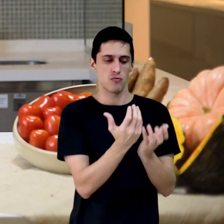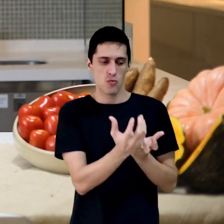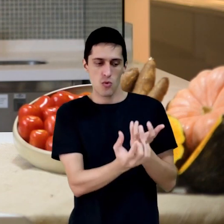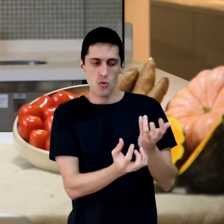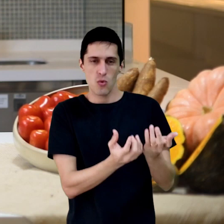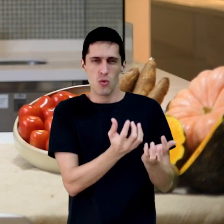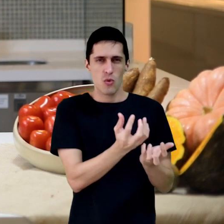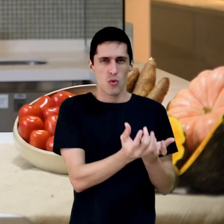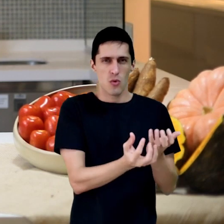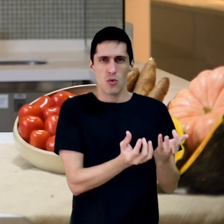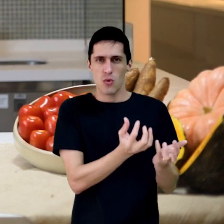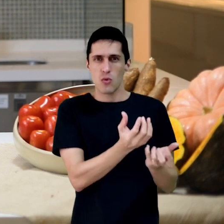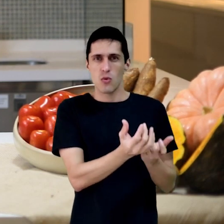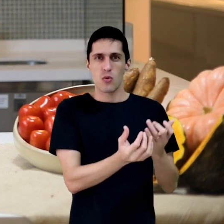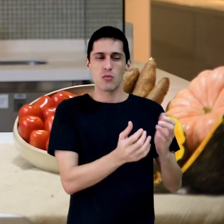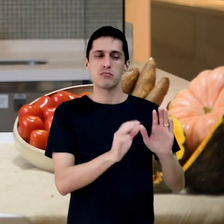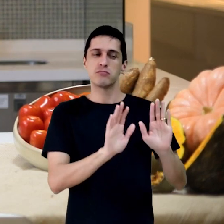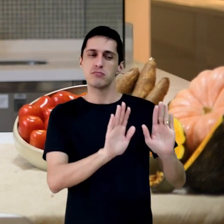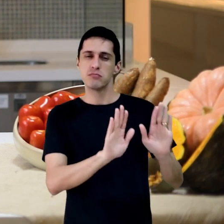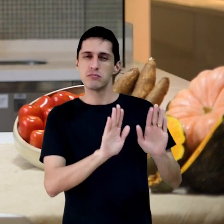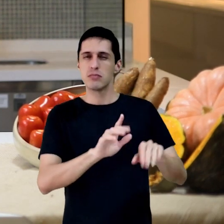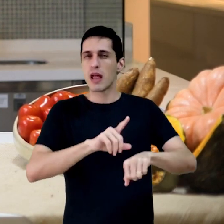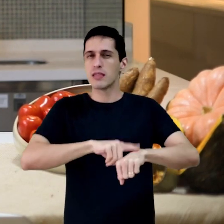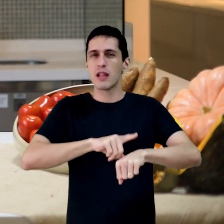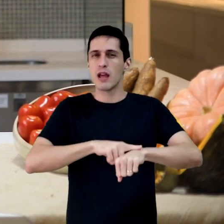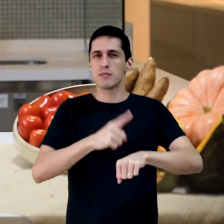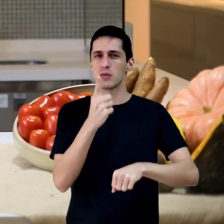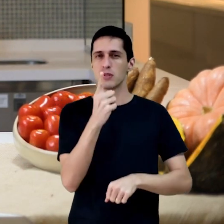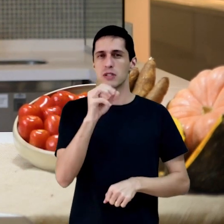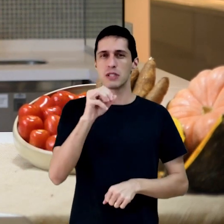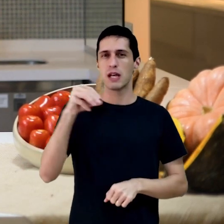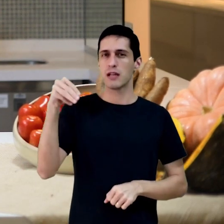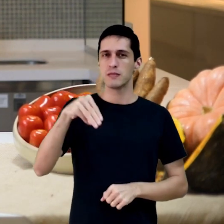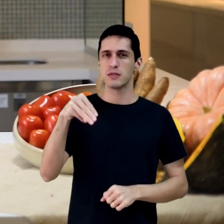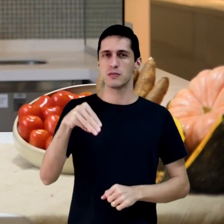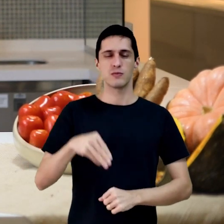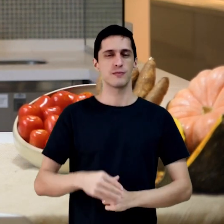E aqui vai cozinhar por uns 10 minutos.